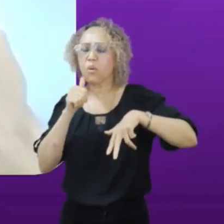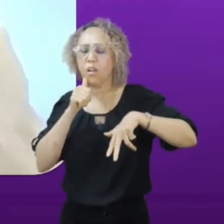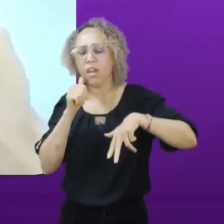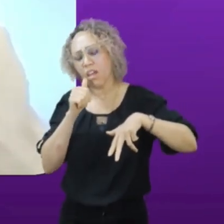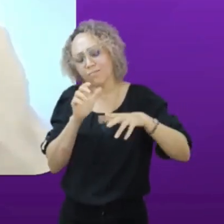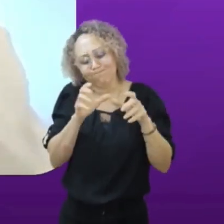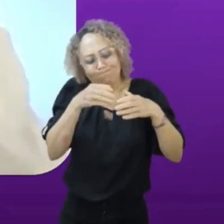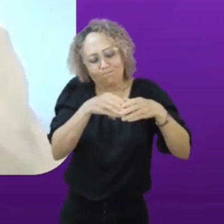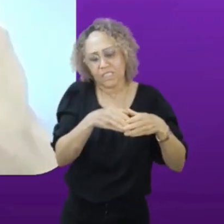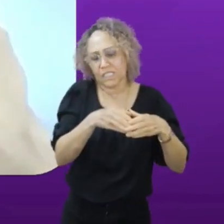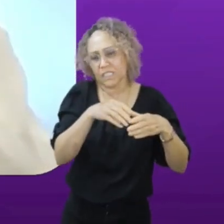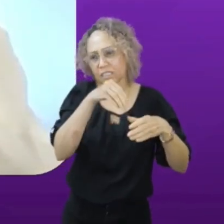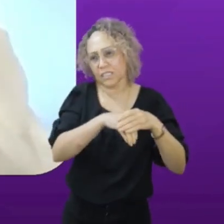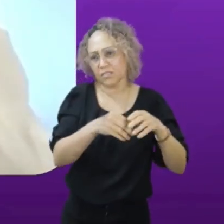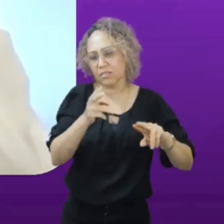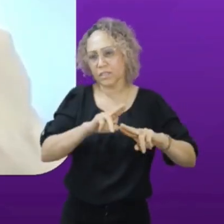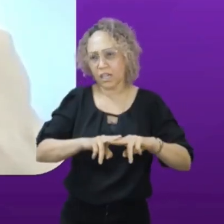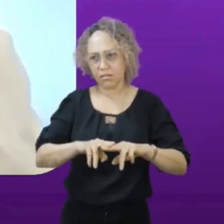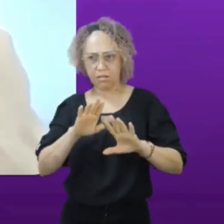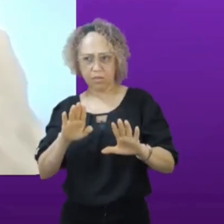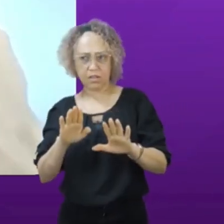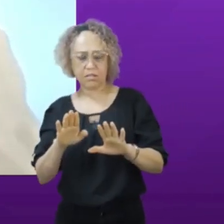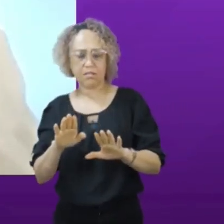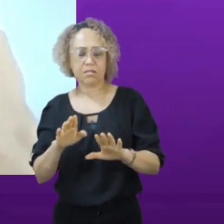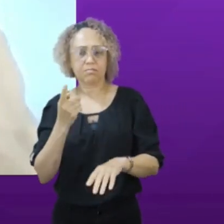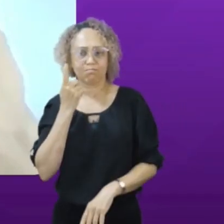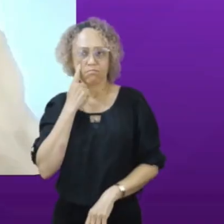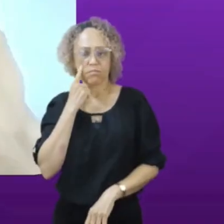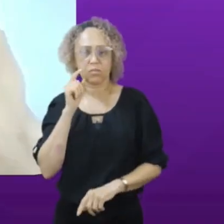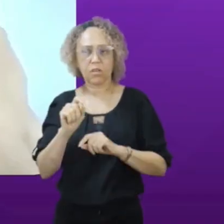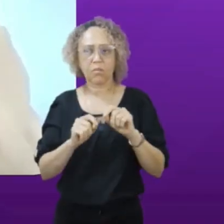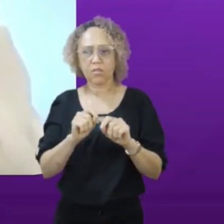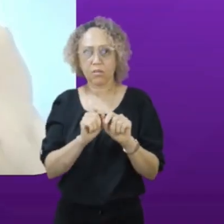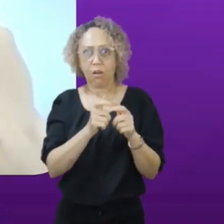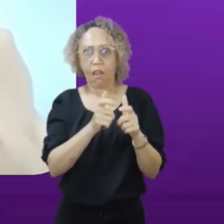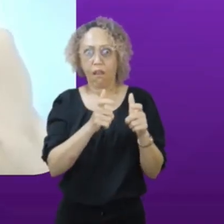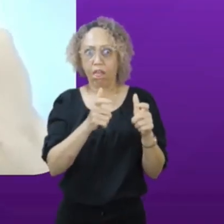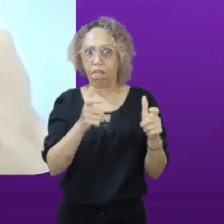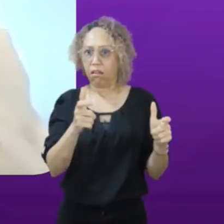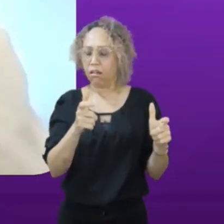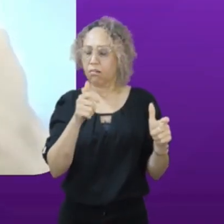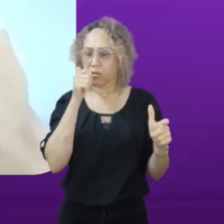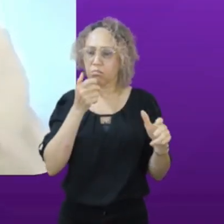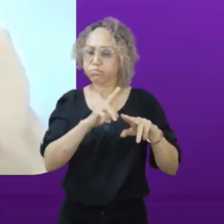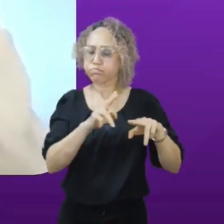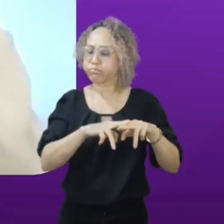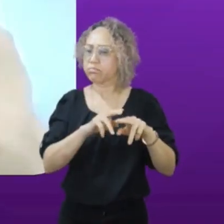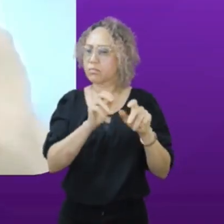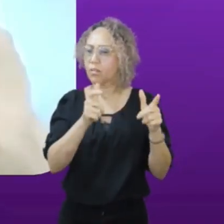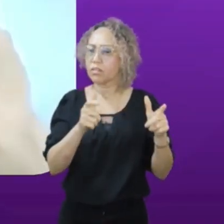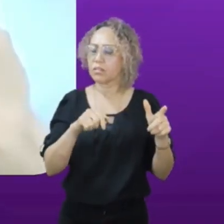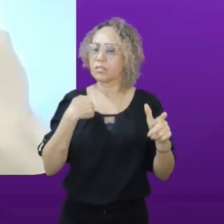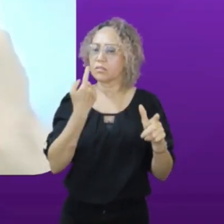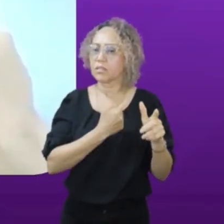prisional. Mas algo que nos chama a atenção é que esse número ele não para de crescer. A gente teve um aumento de